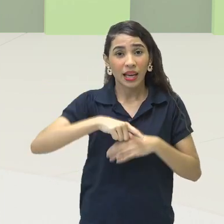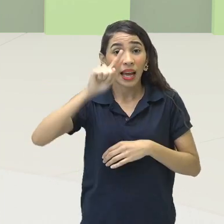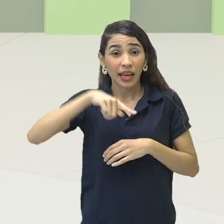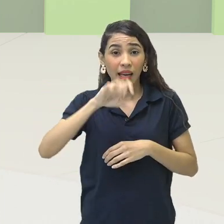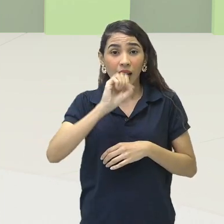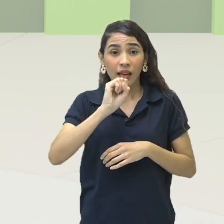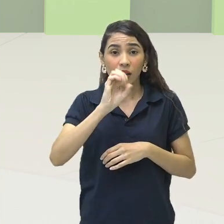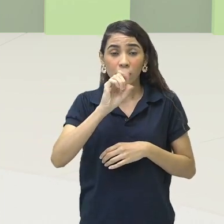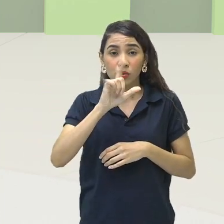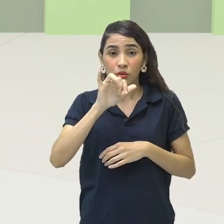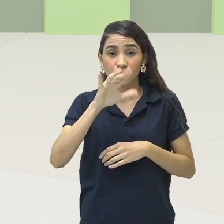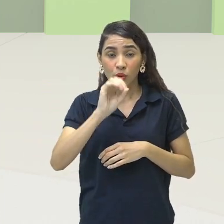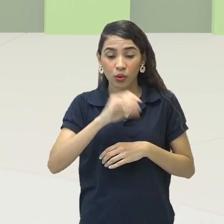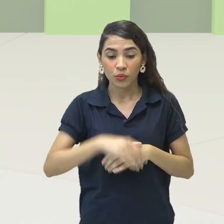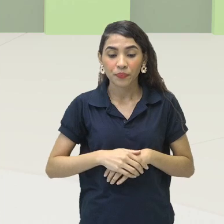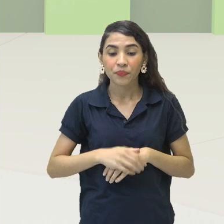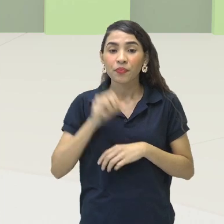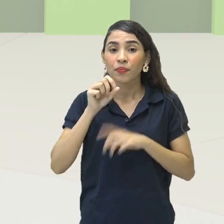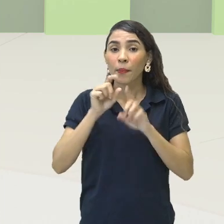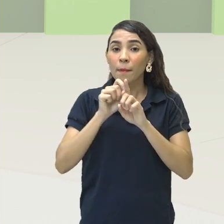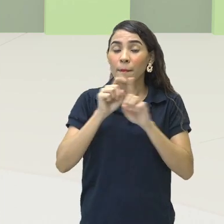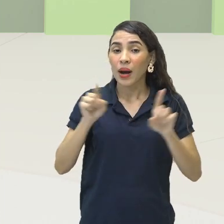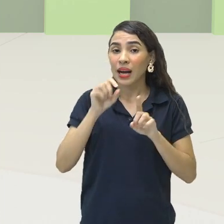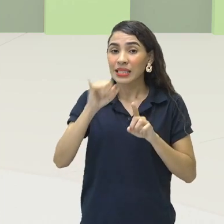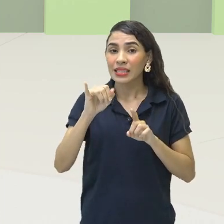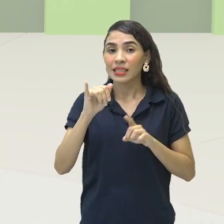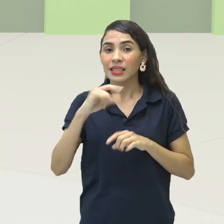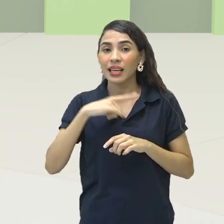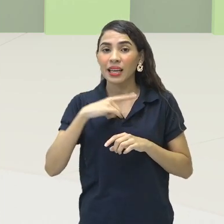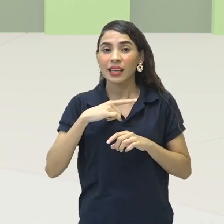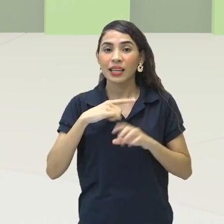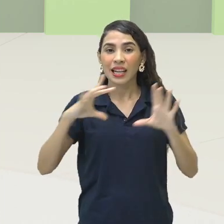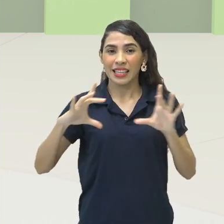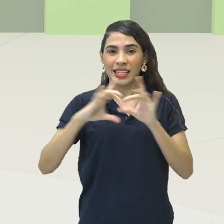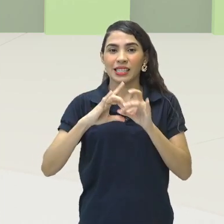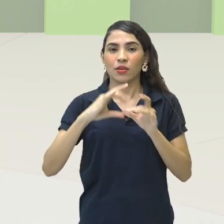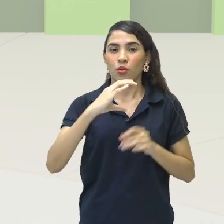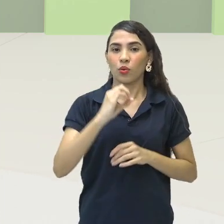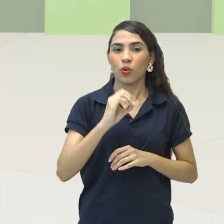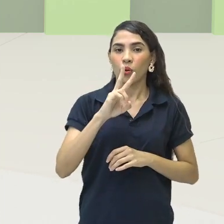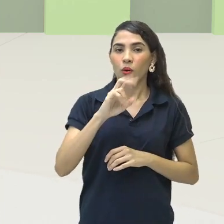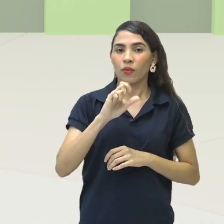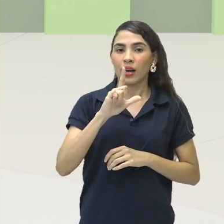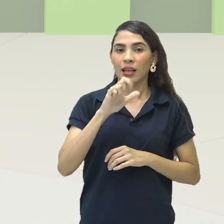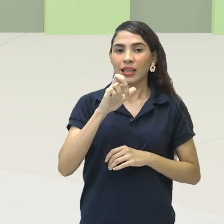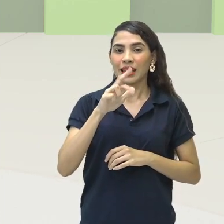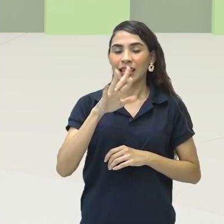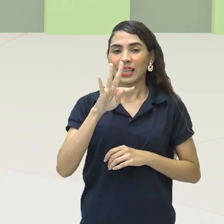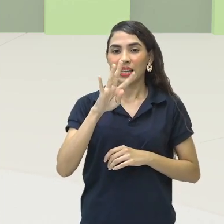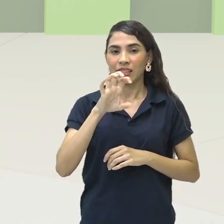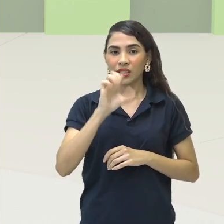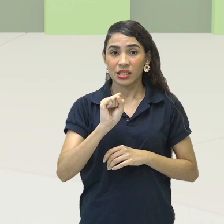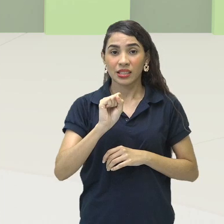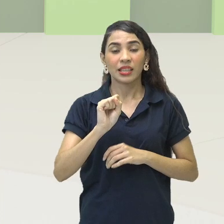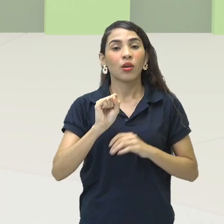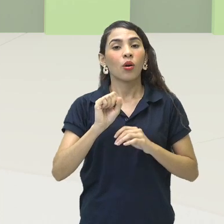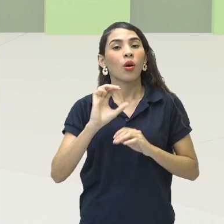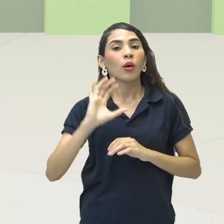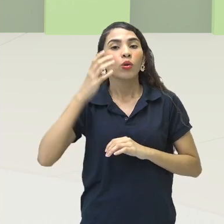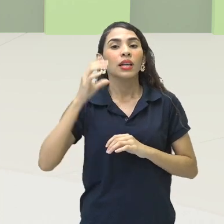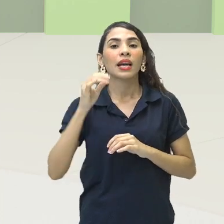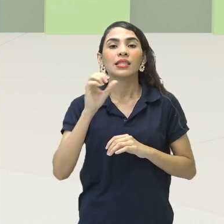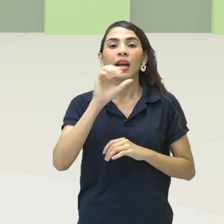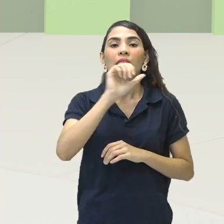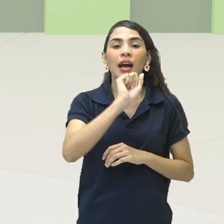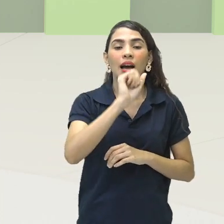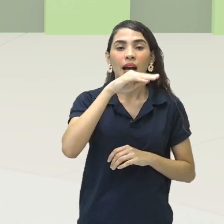sólido. Já quando nós temos ligações covalentes, as ligações covalentes elas ocorrem com ametais.